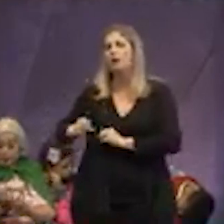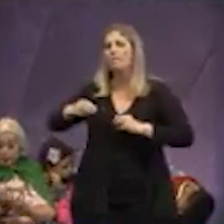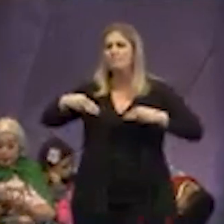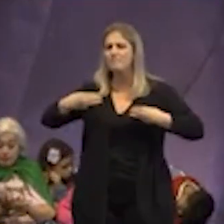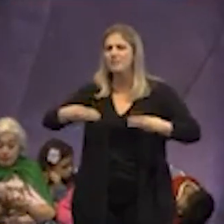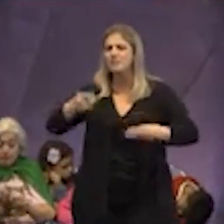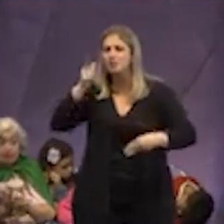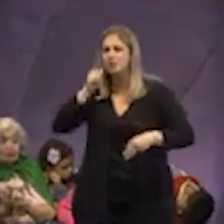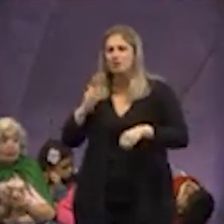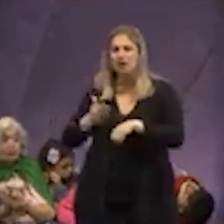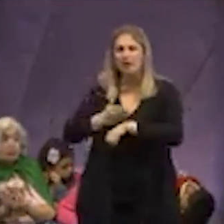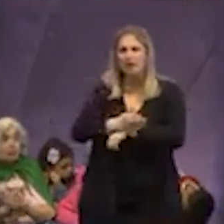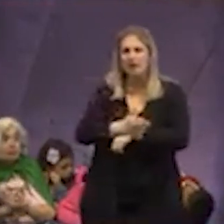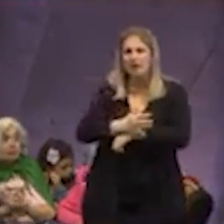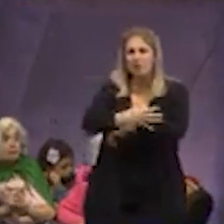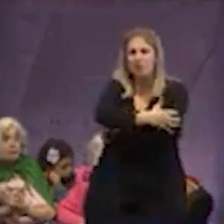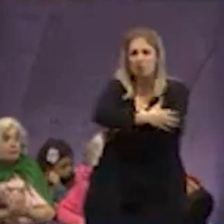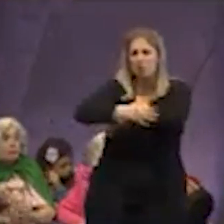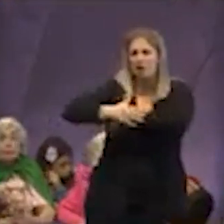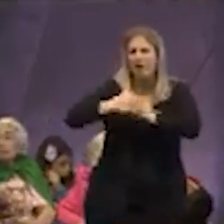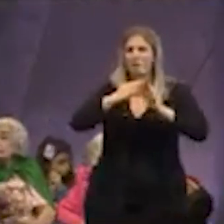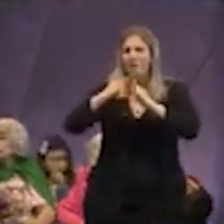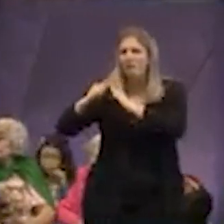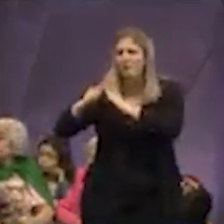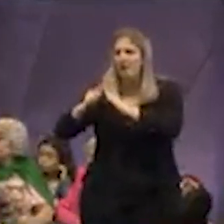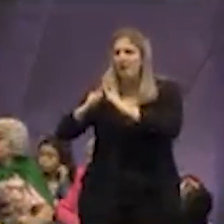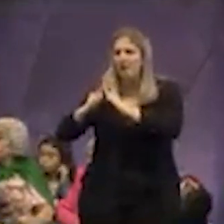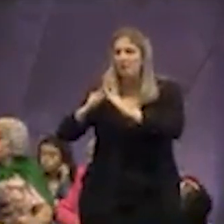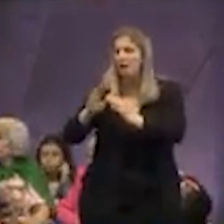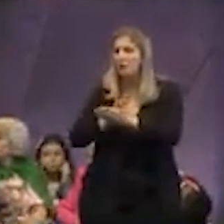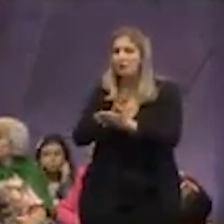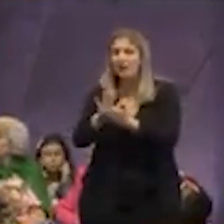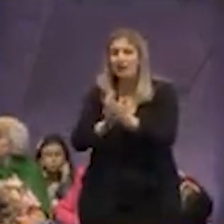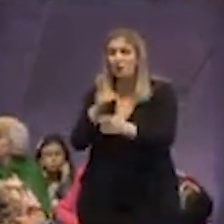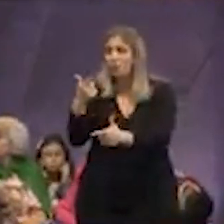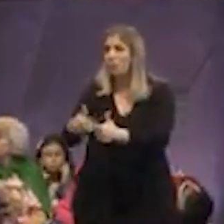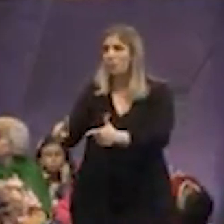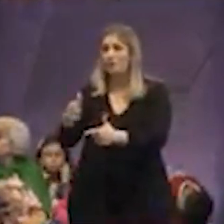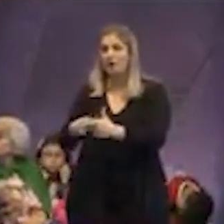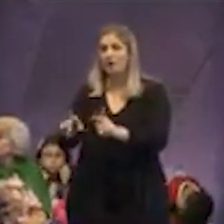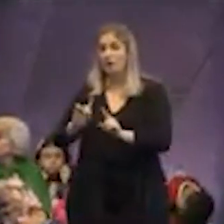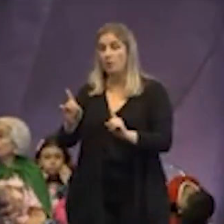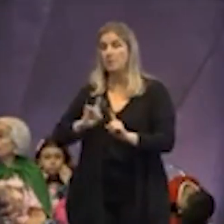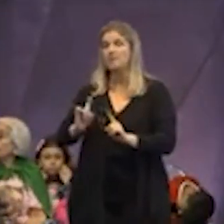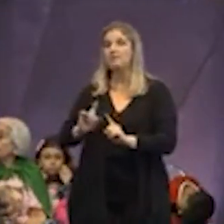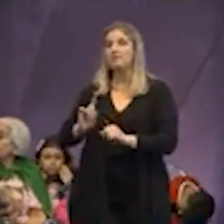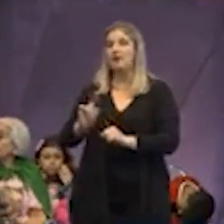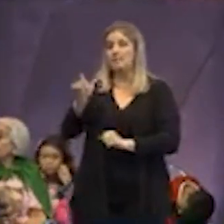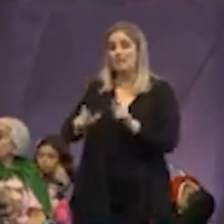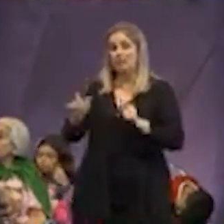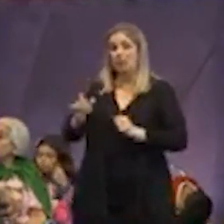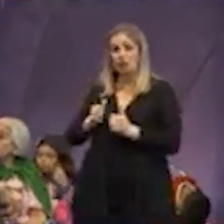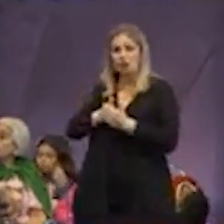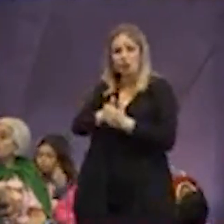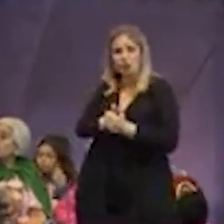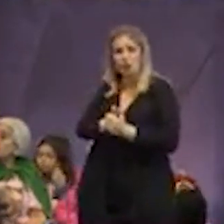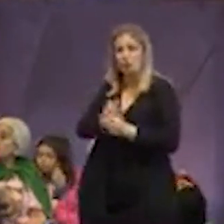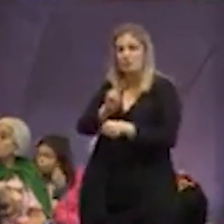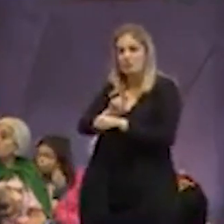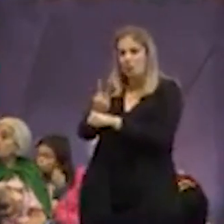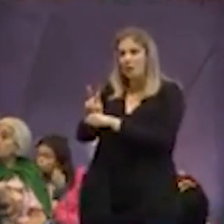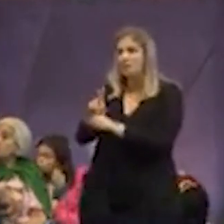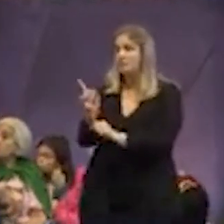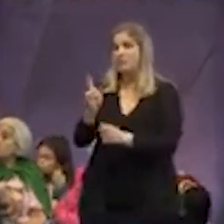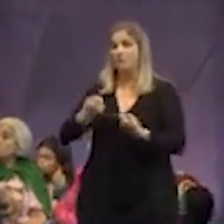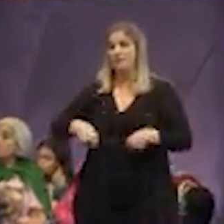um ministro consegue entrar numa favela sem um número ali de segurança? Está vendo como